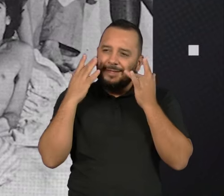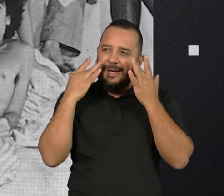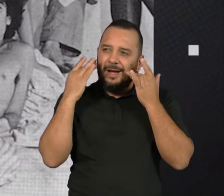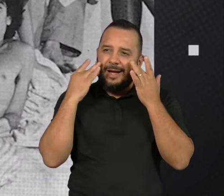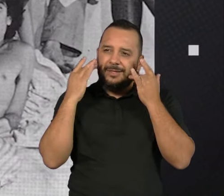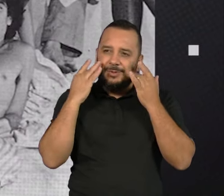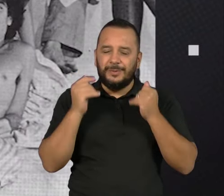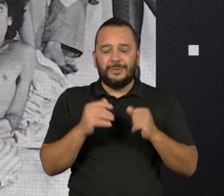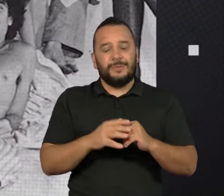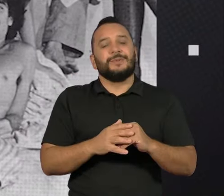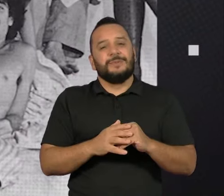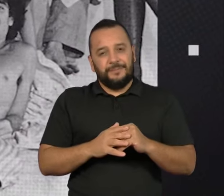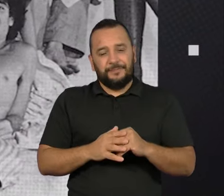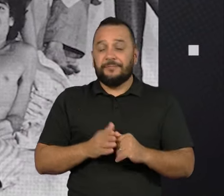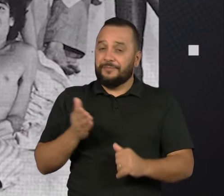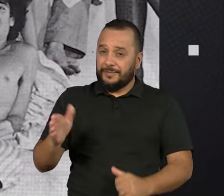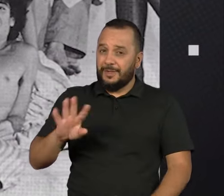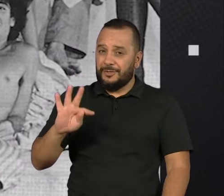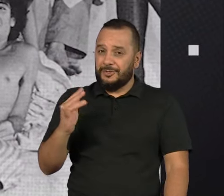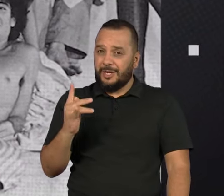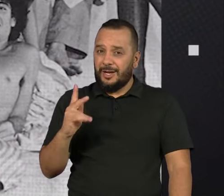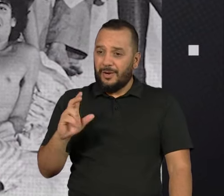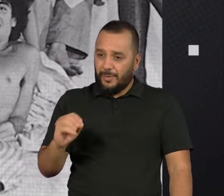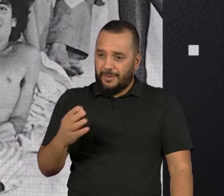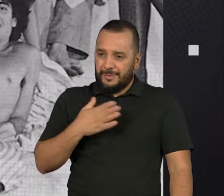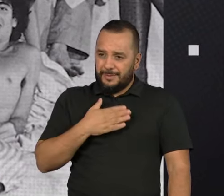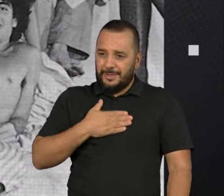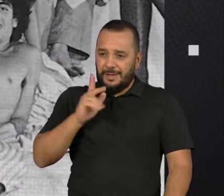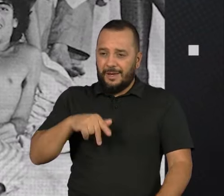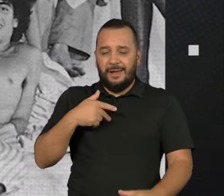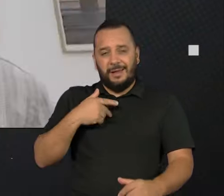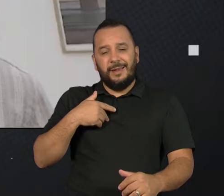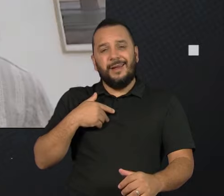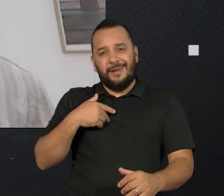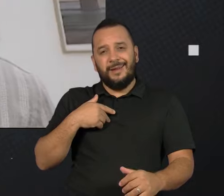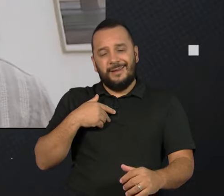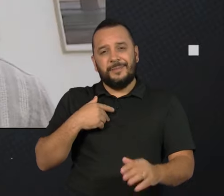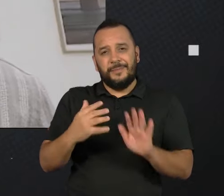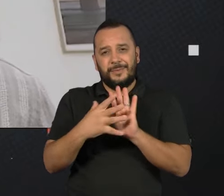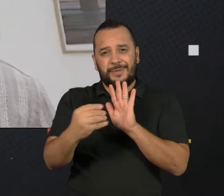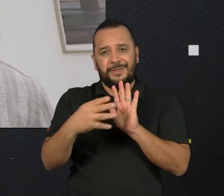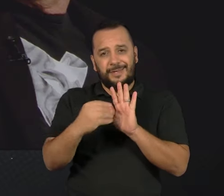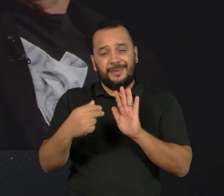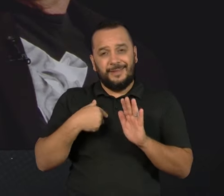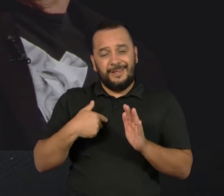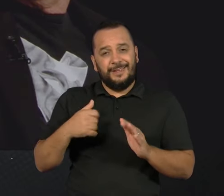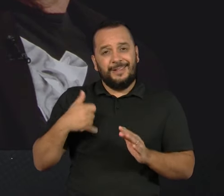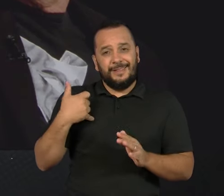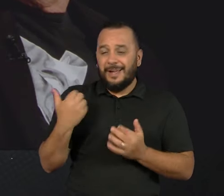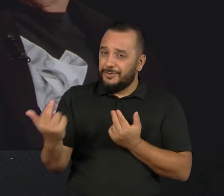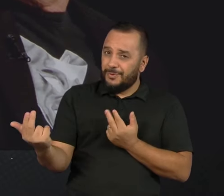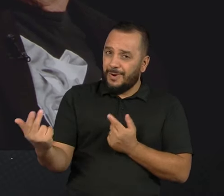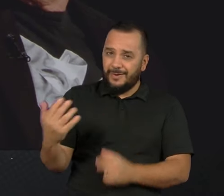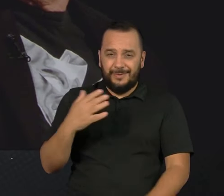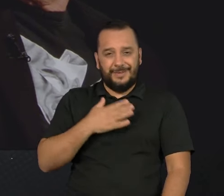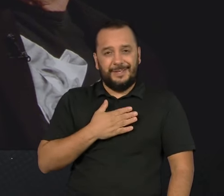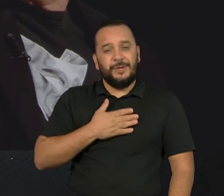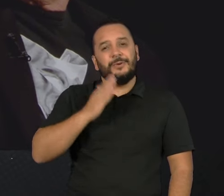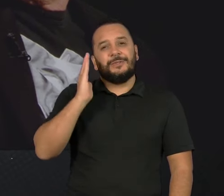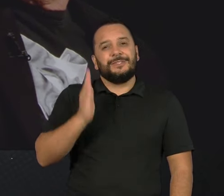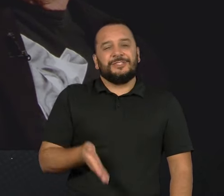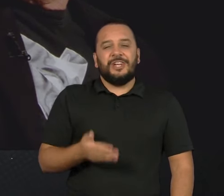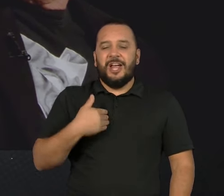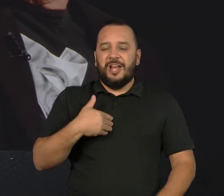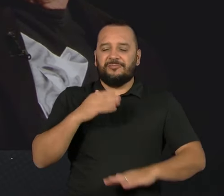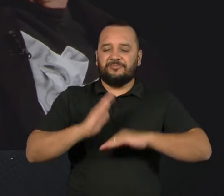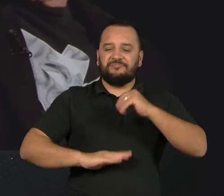E o Tiago, para mim, foi uma referência. E eu olhar para aquele rapaz da mesma idade que eu, que já dominava o teatro,